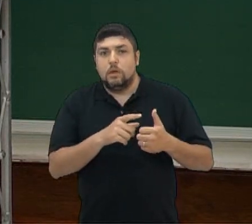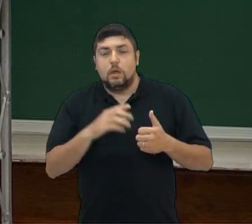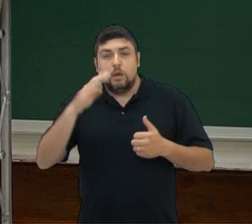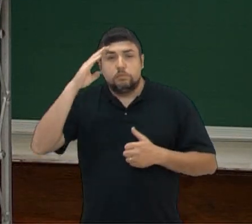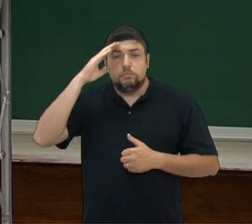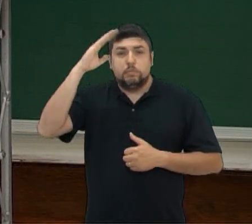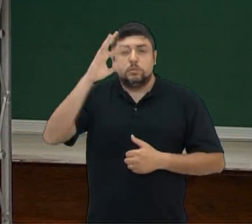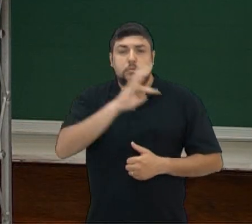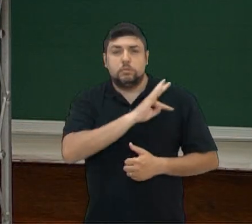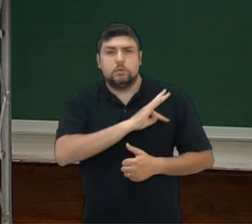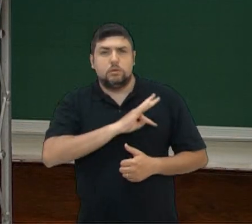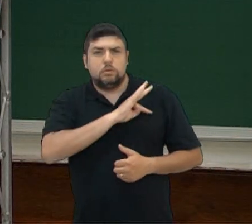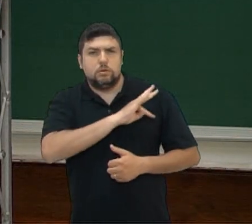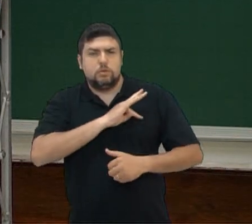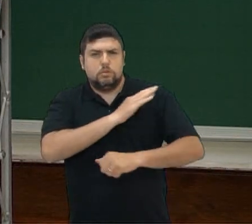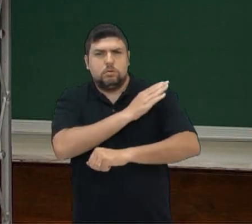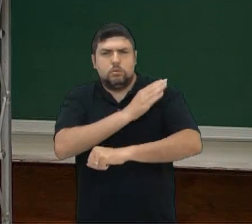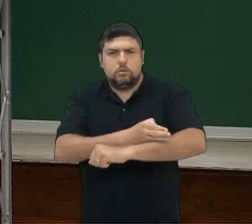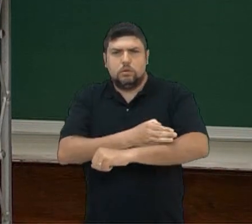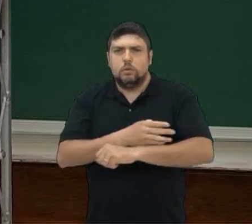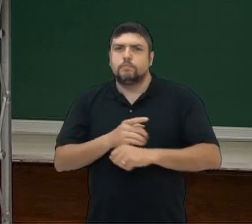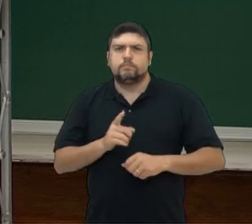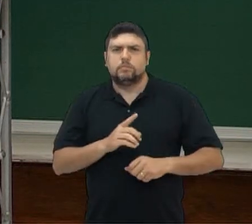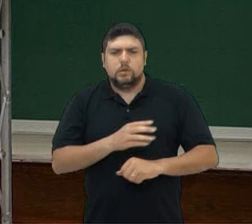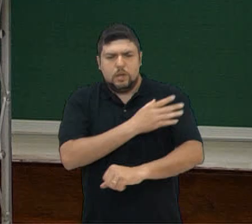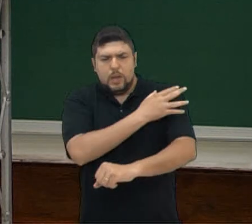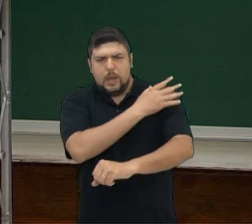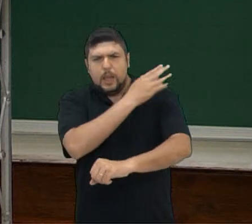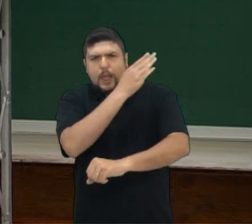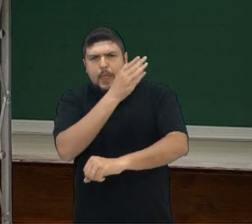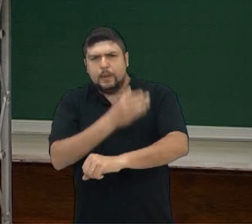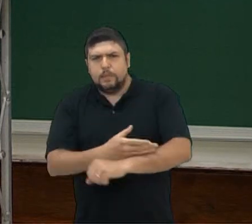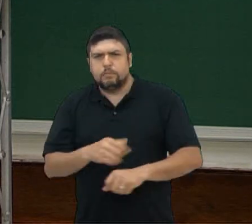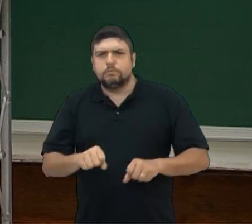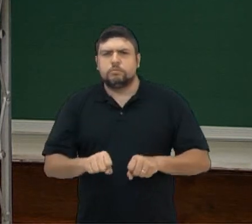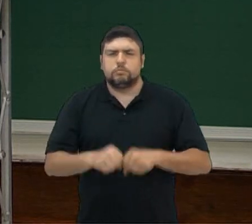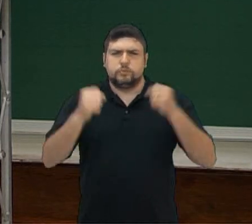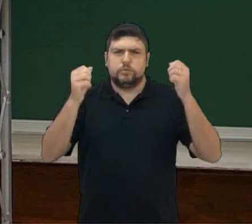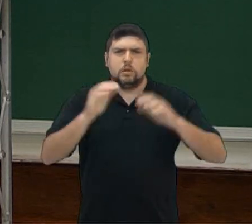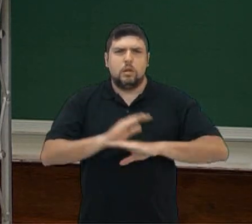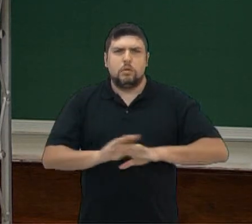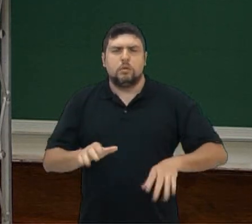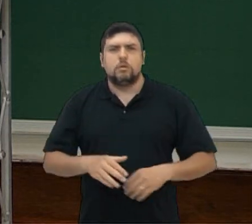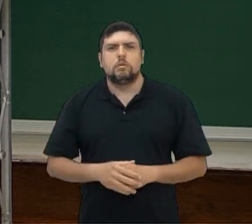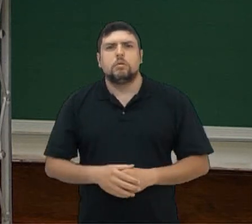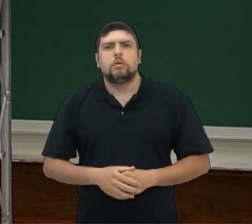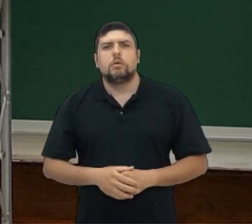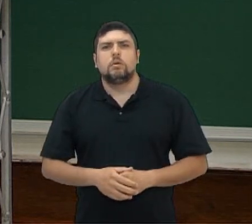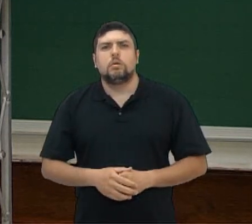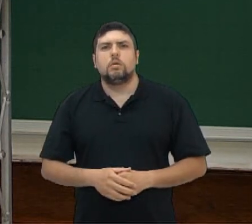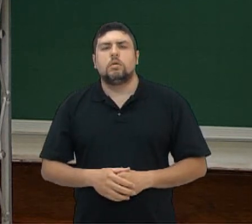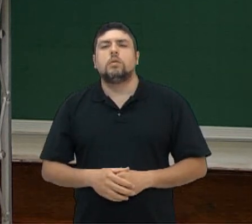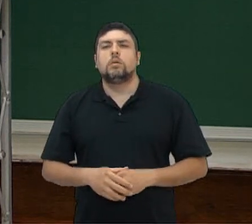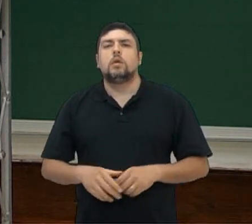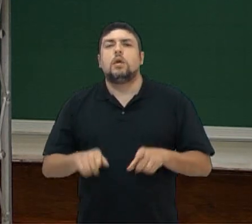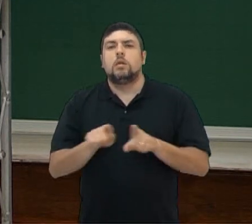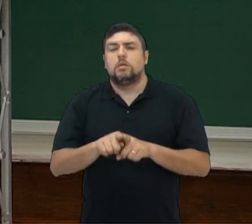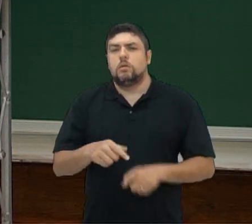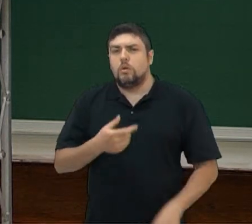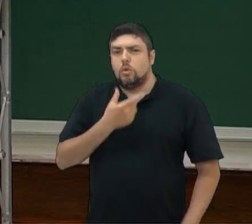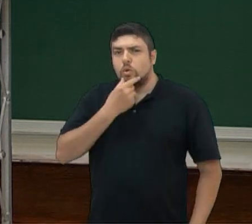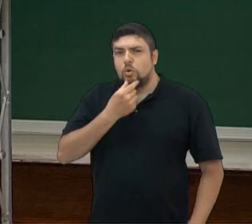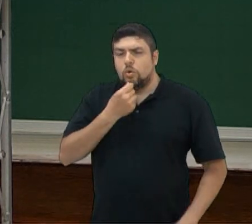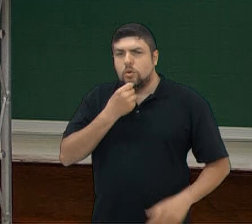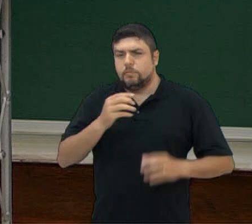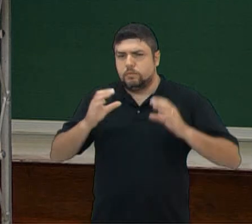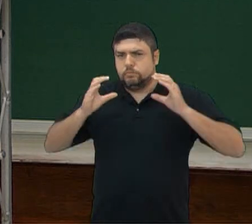tradição medieval não estava sendo quebrado nesse momento. Nesse período reafirmou-se a ideia de homem cidadão. Essa aqui é muito interessante.